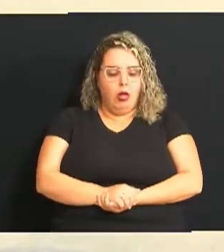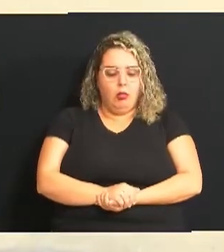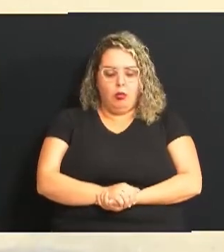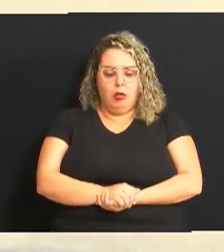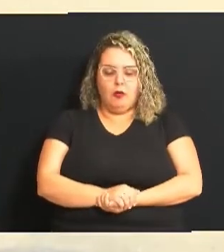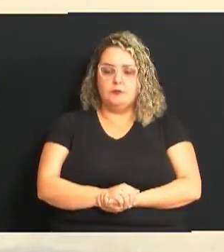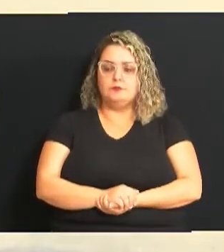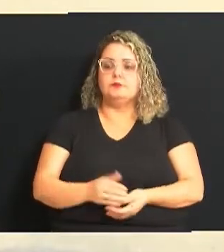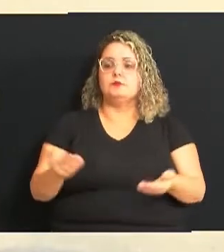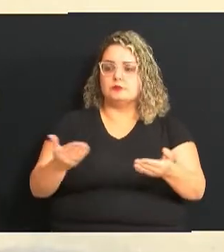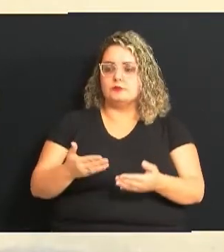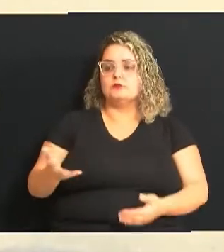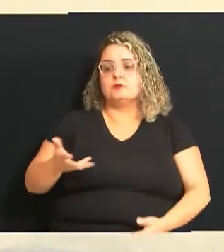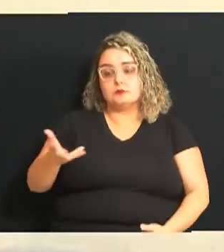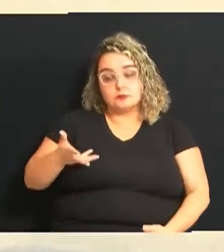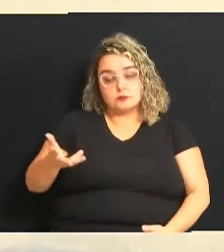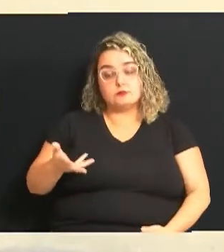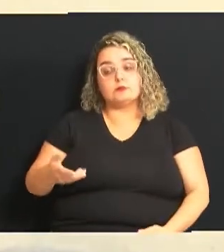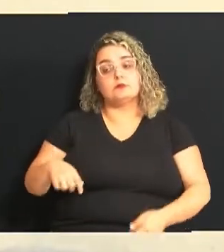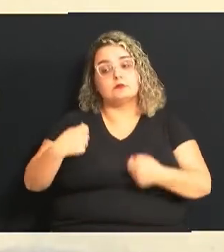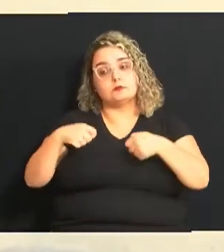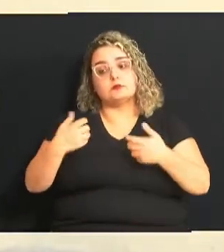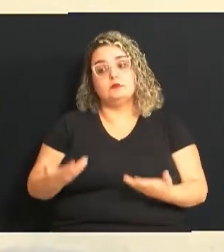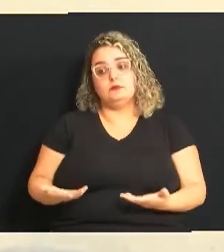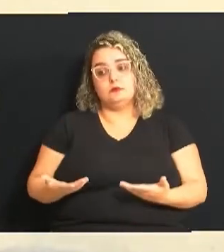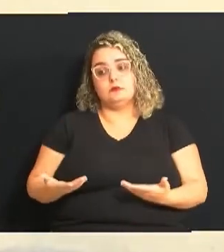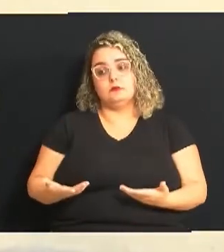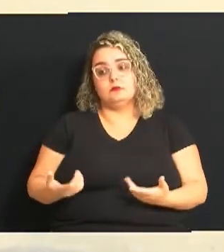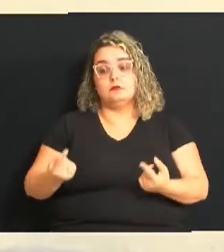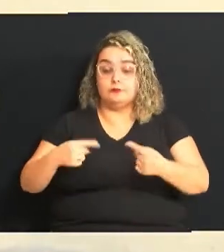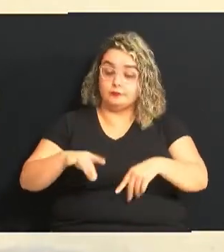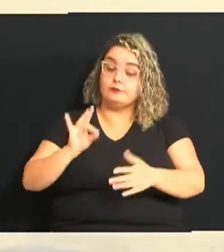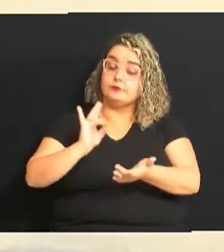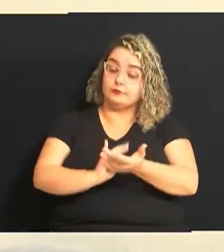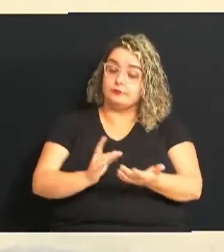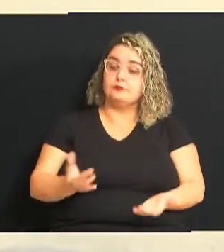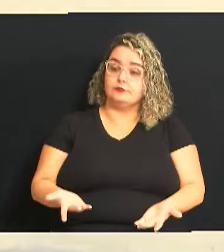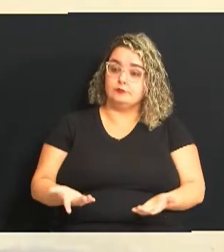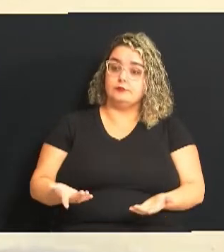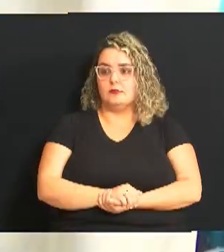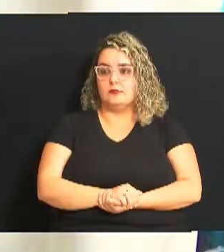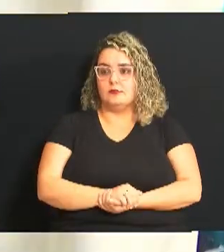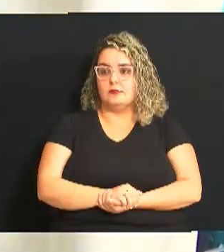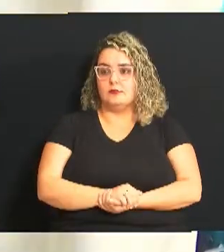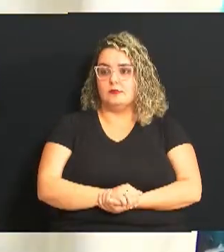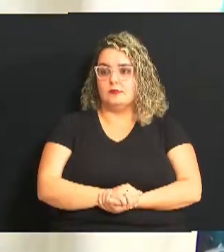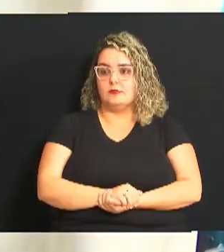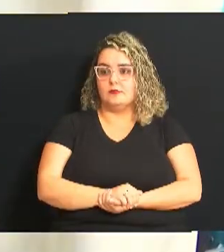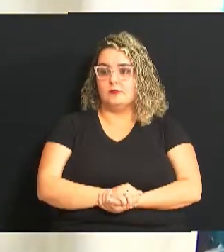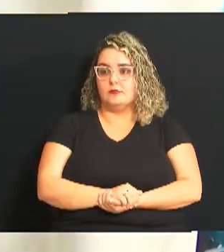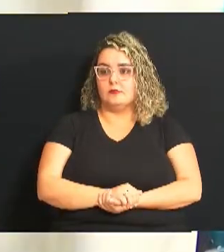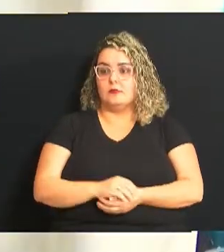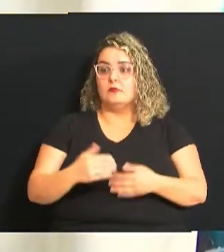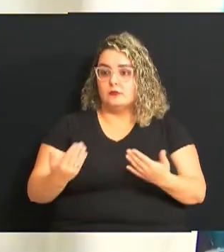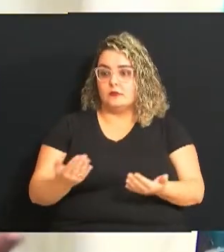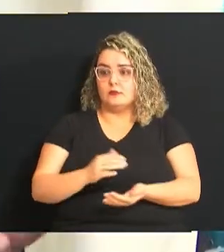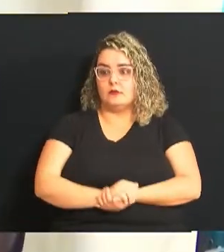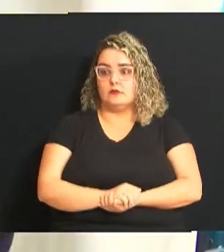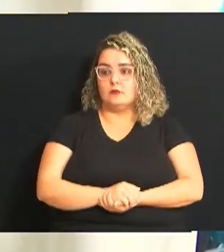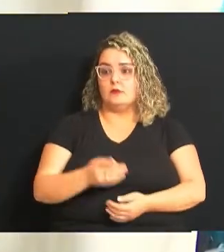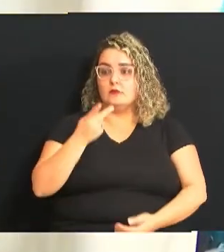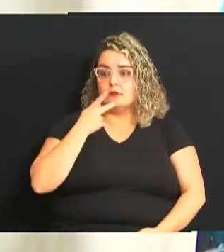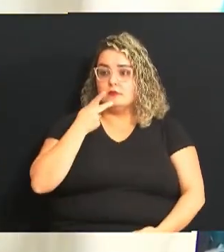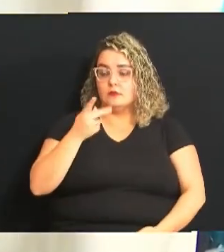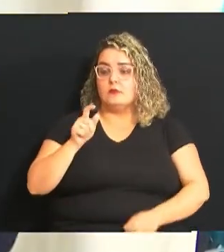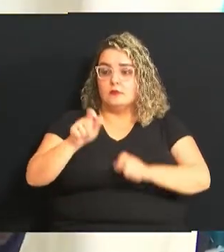nós estamos correndo um pouco contra a realidade que está aqui batendo na porta. Então, é isso que eu estou te falando. Então,